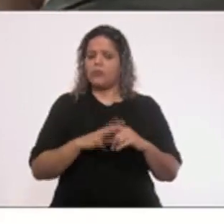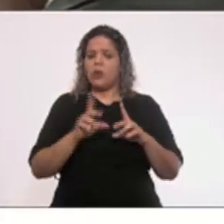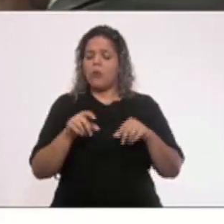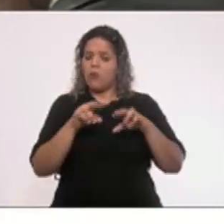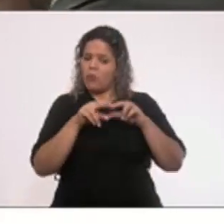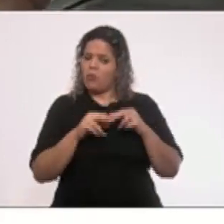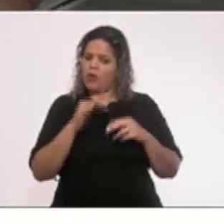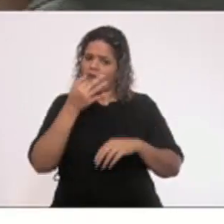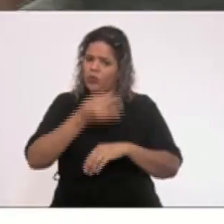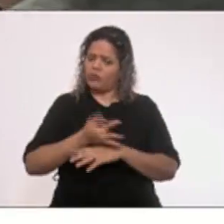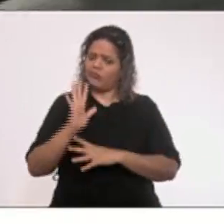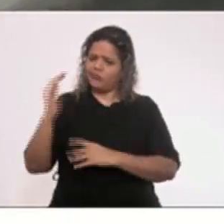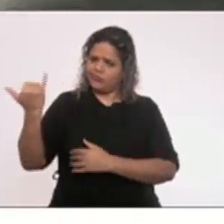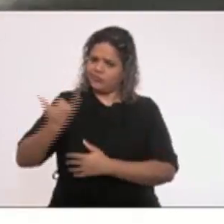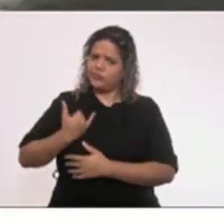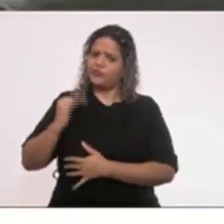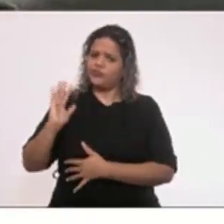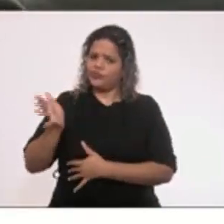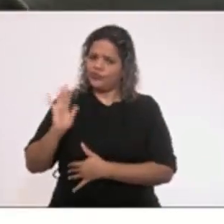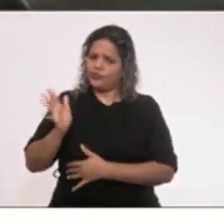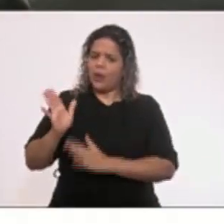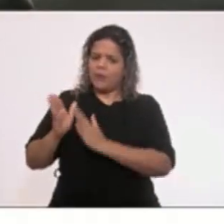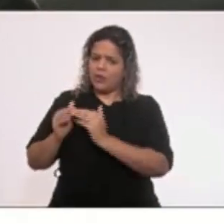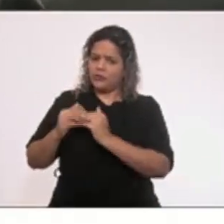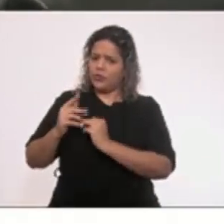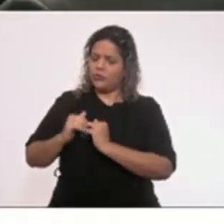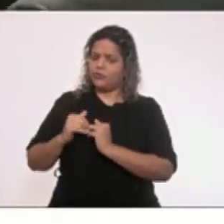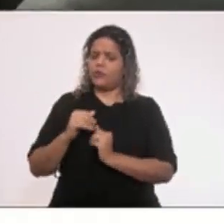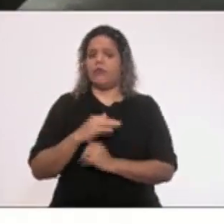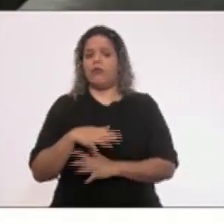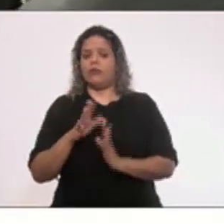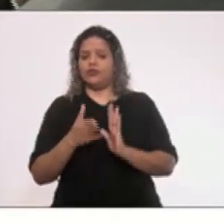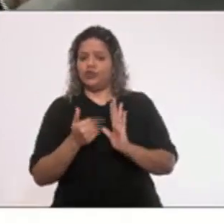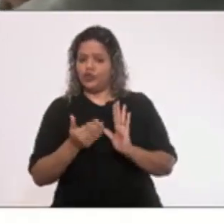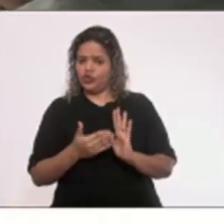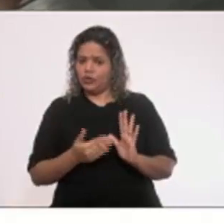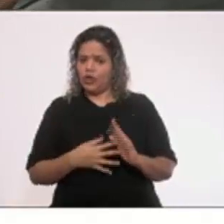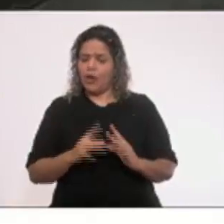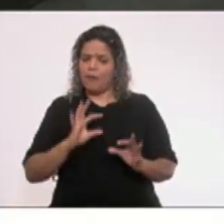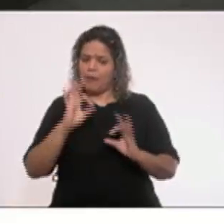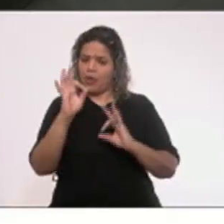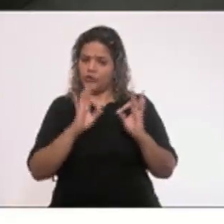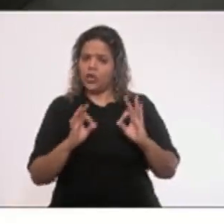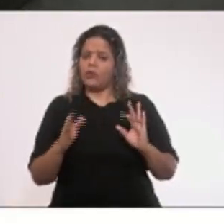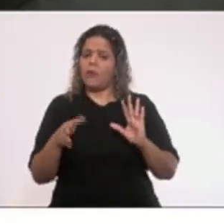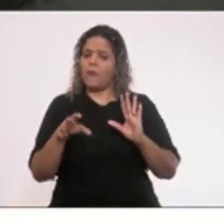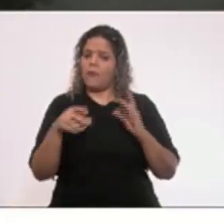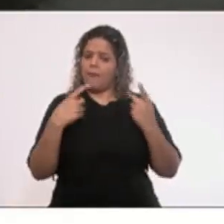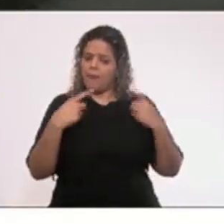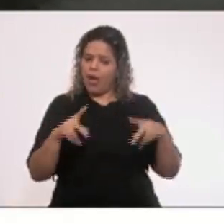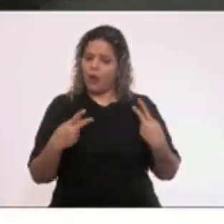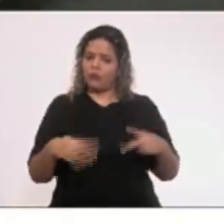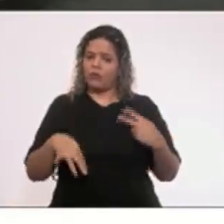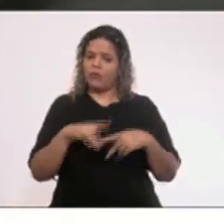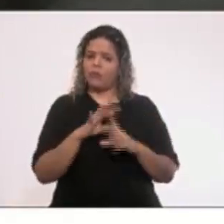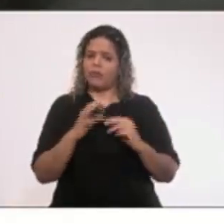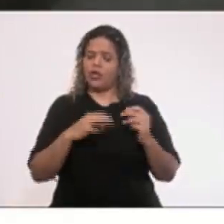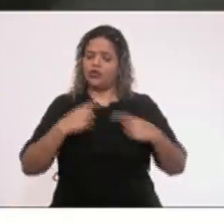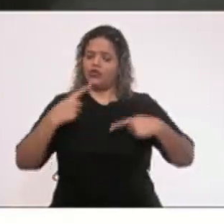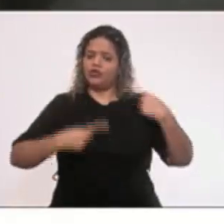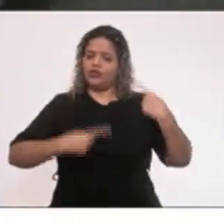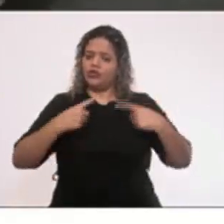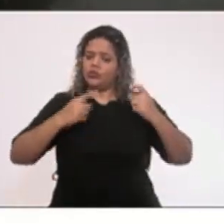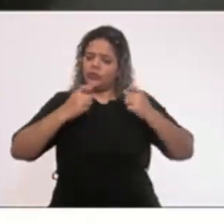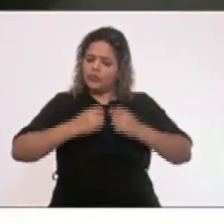sua ausência, já nos comunicou a pedido dela a retirada do seu projeto de pauta com a finalidade de uma